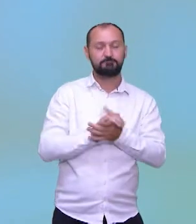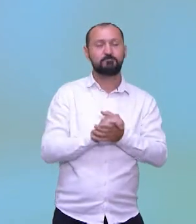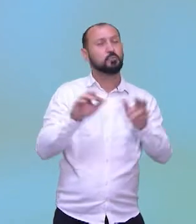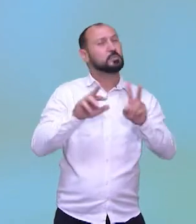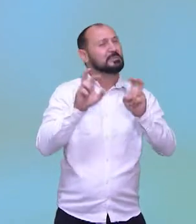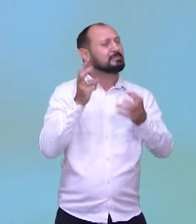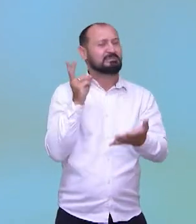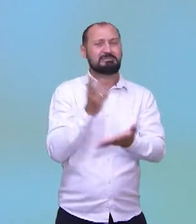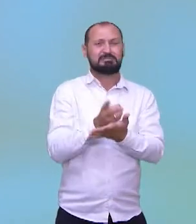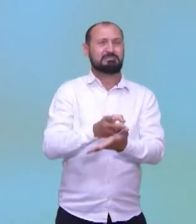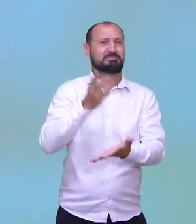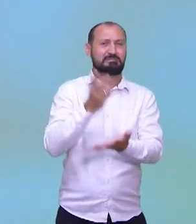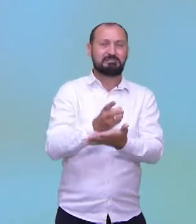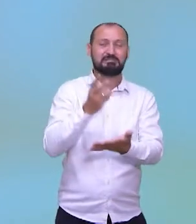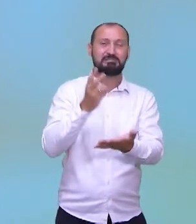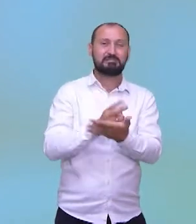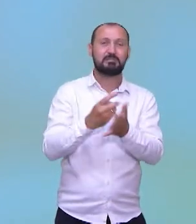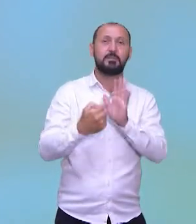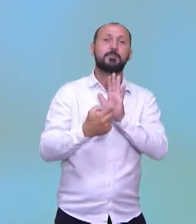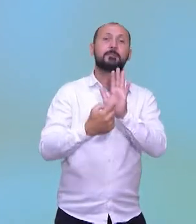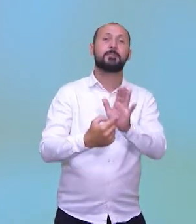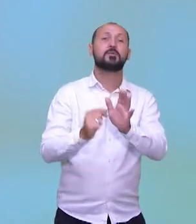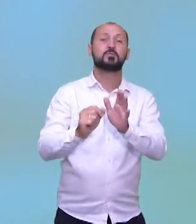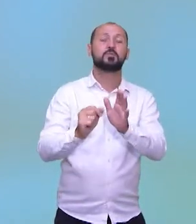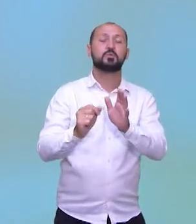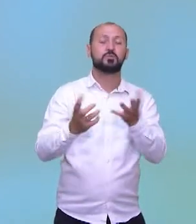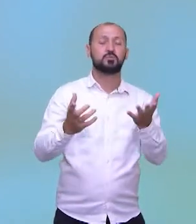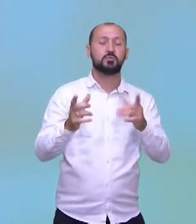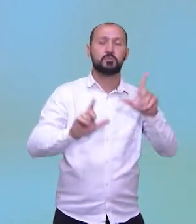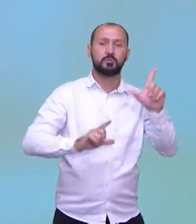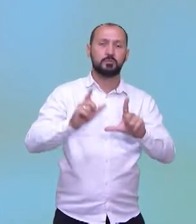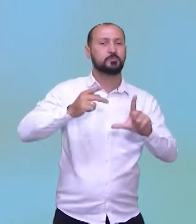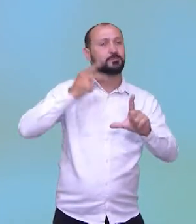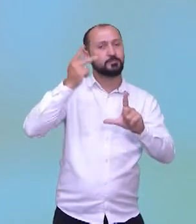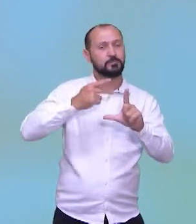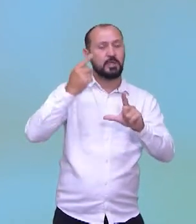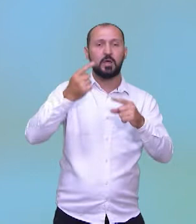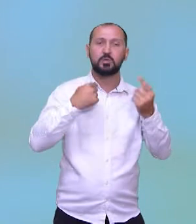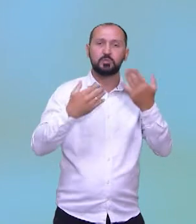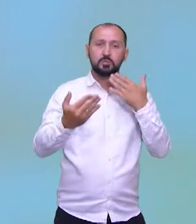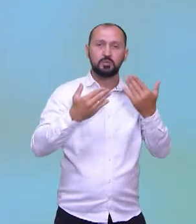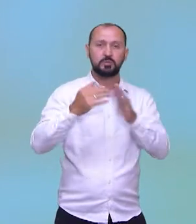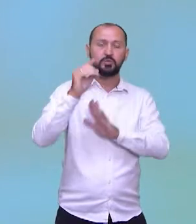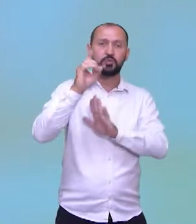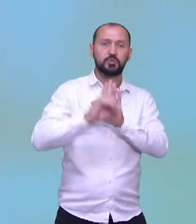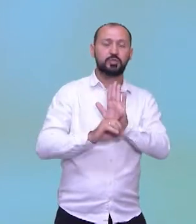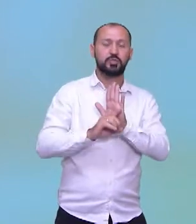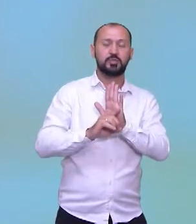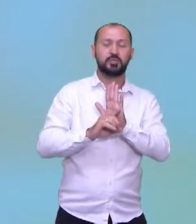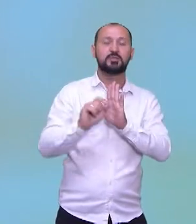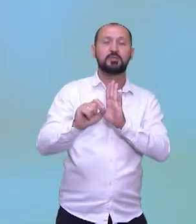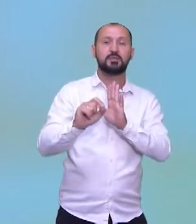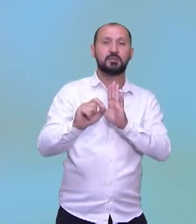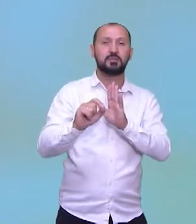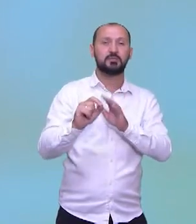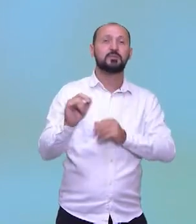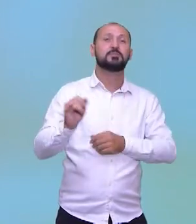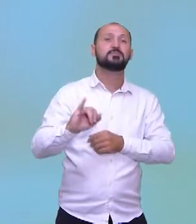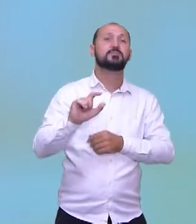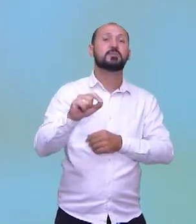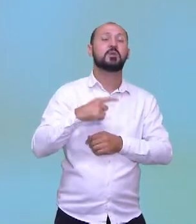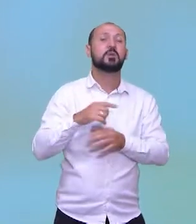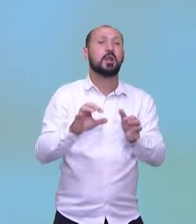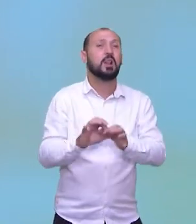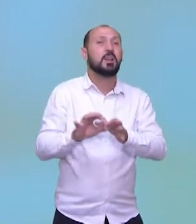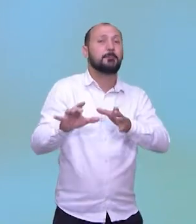E um dos temas constantes que a gente sempre traz aqui no Ponto de Vista é a discussão sobre o direito tributário, que é o pilar, é